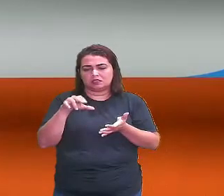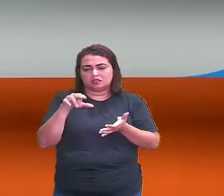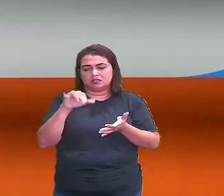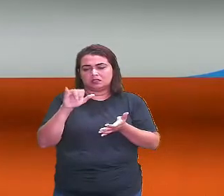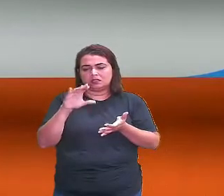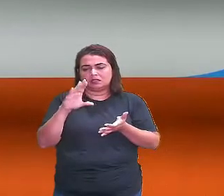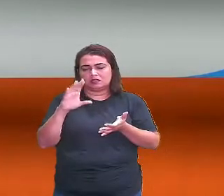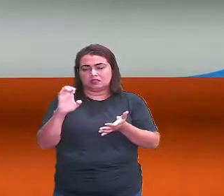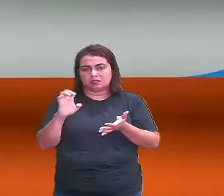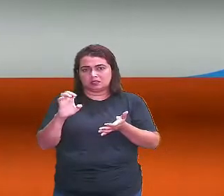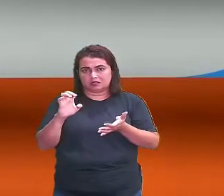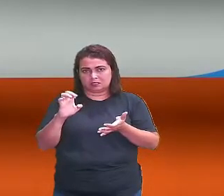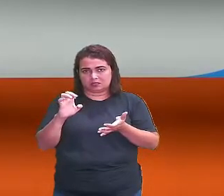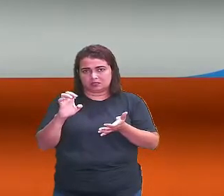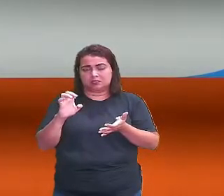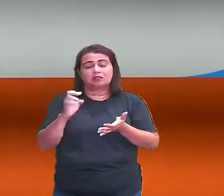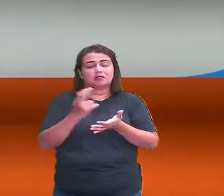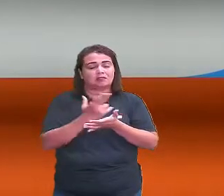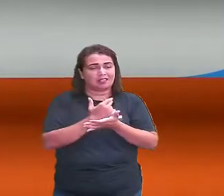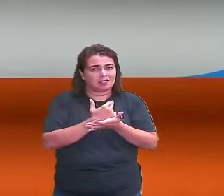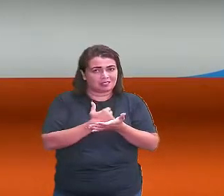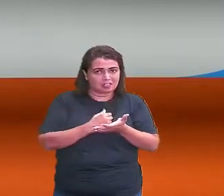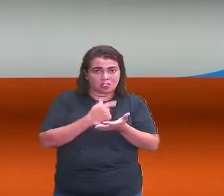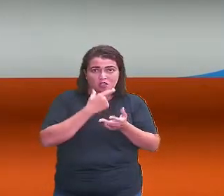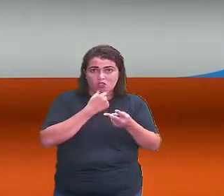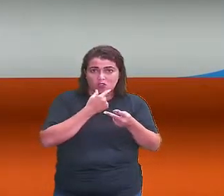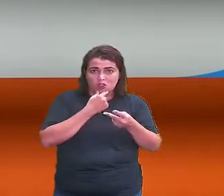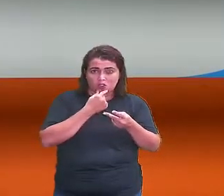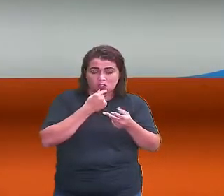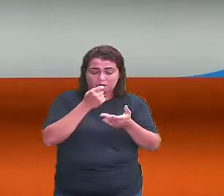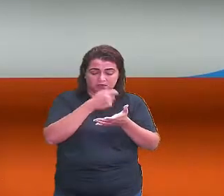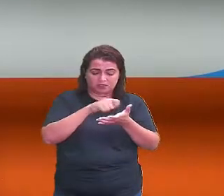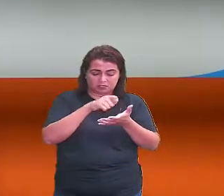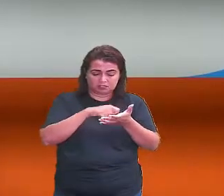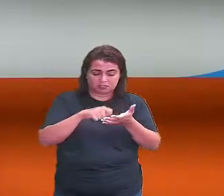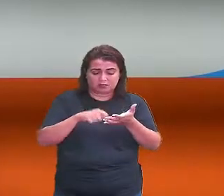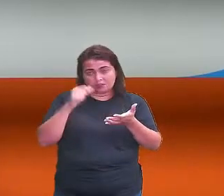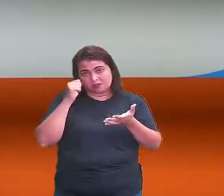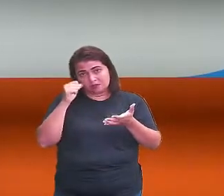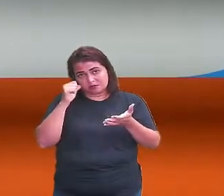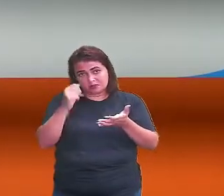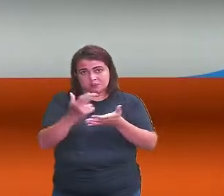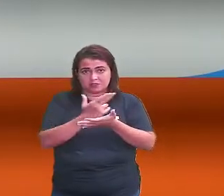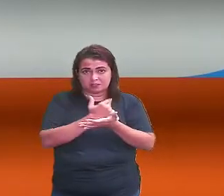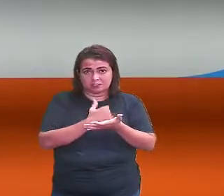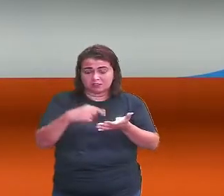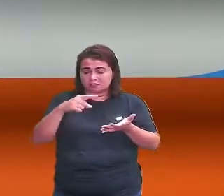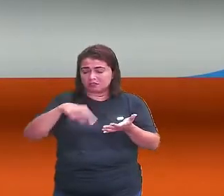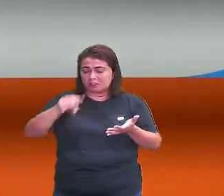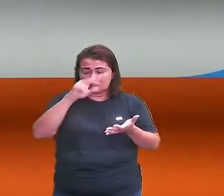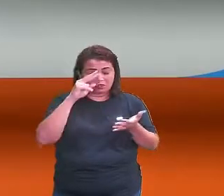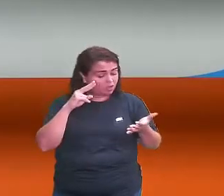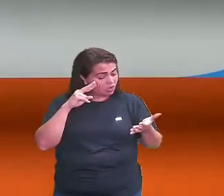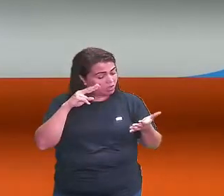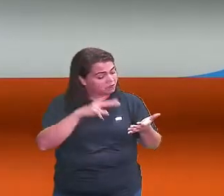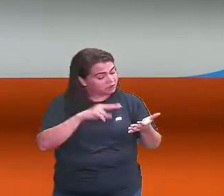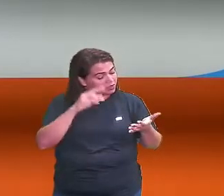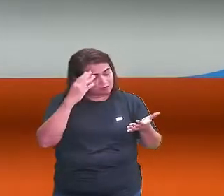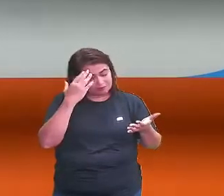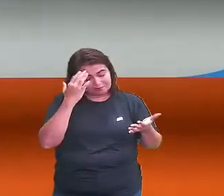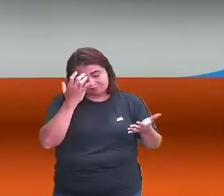os desenhos, foi Dona Lenice que fez os desenhos para que a gente possa visualizar a história com mais